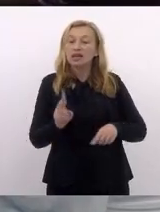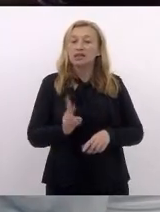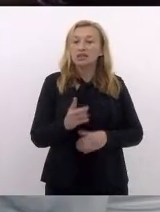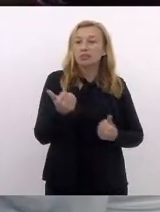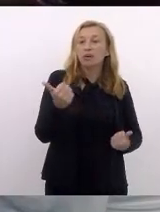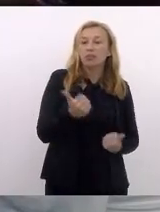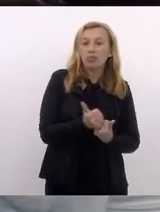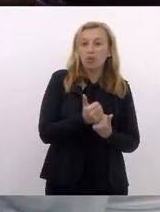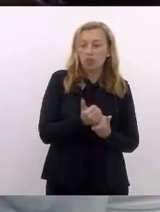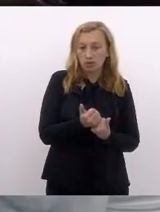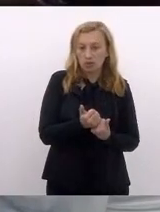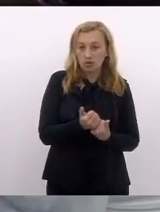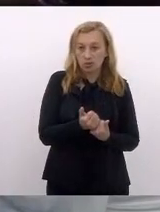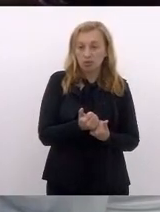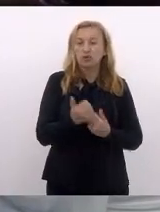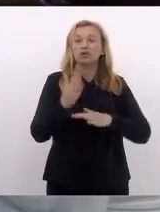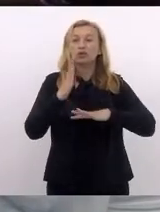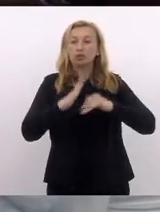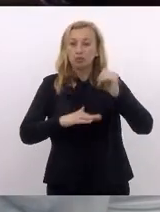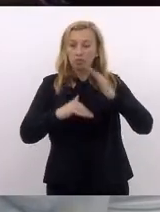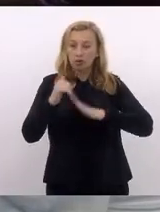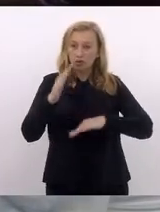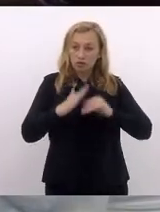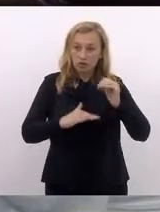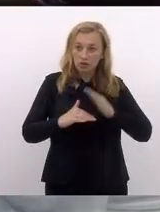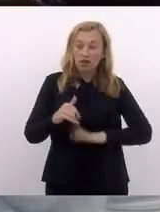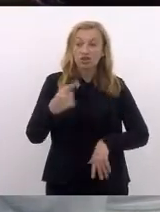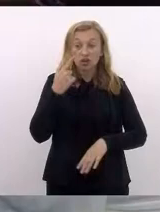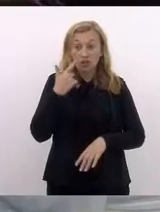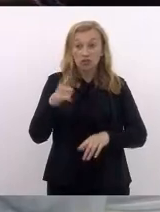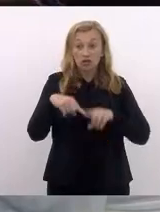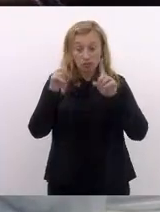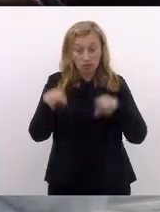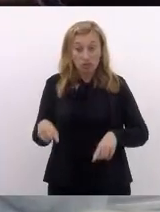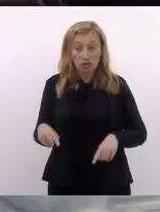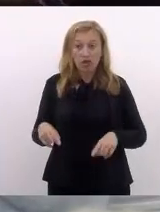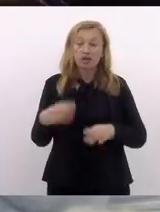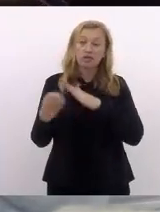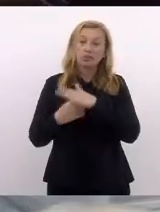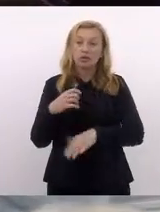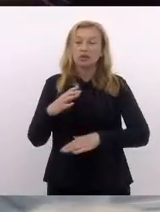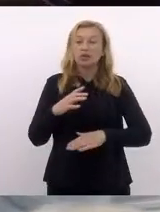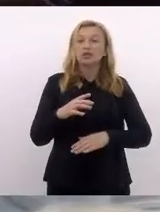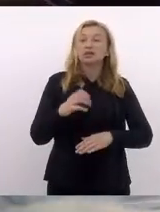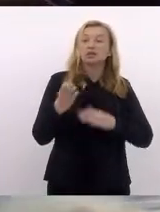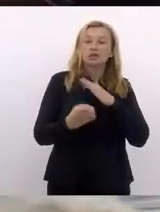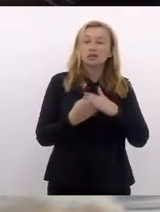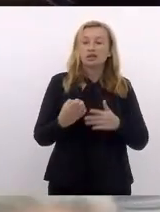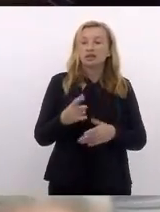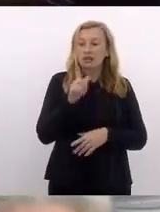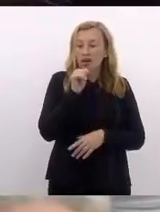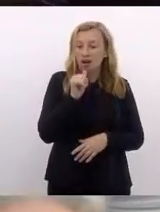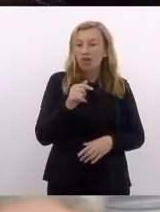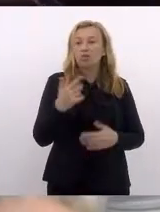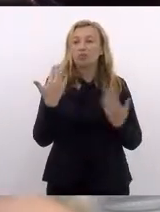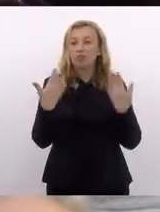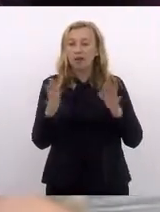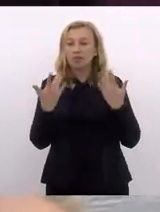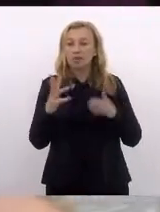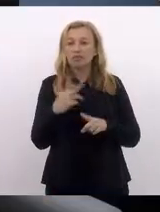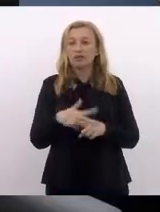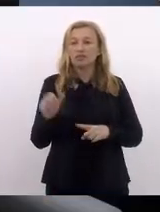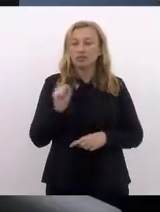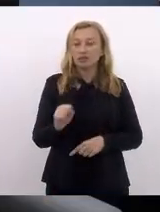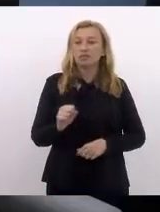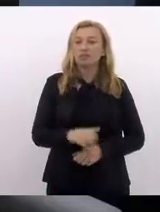apoio e colaboração profissionalismo dos funcionários da Cedae que são de parabéns portanto Parabéns por essa